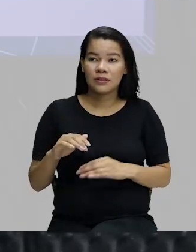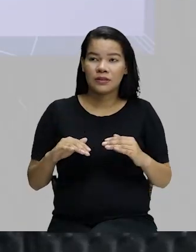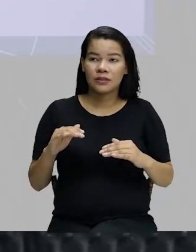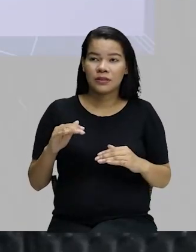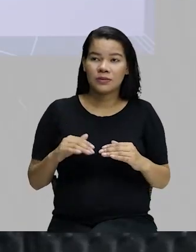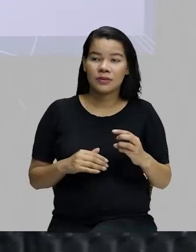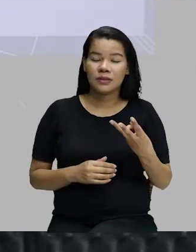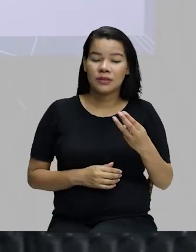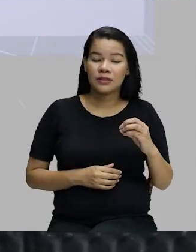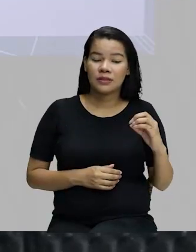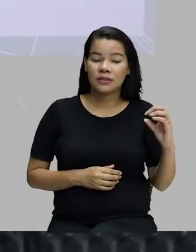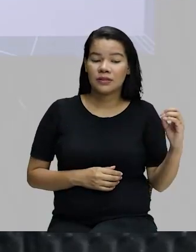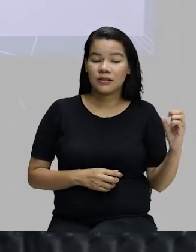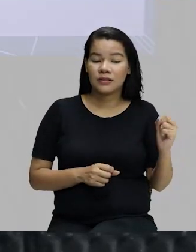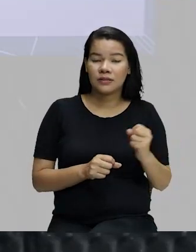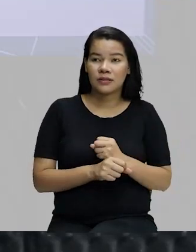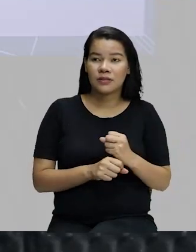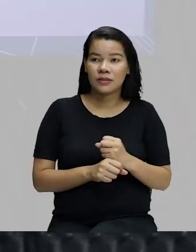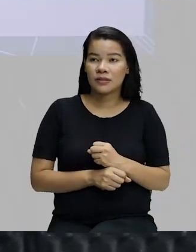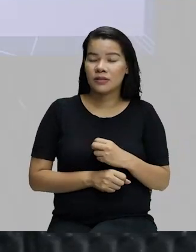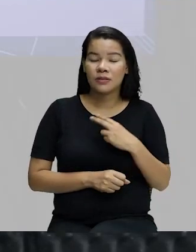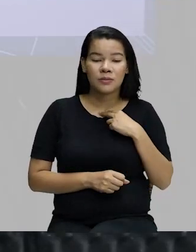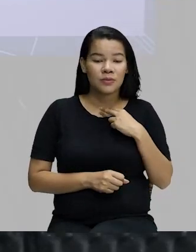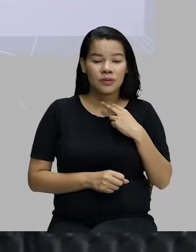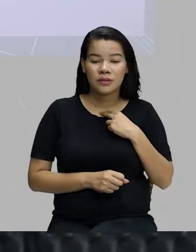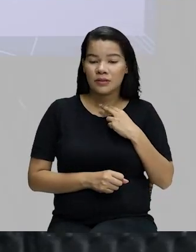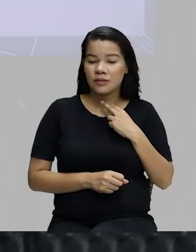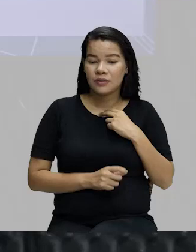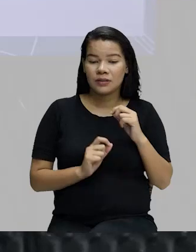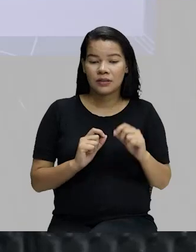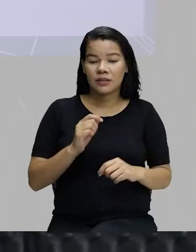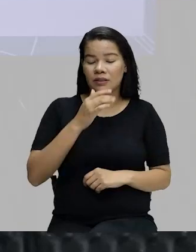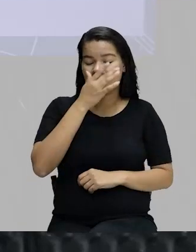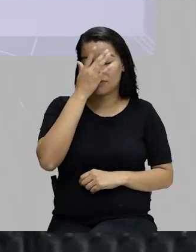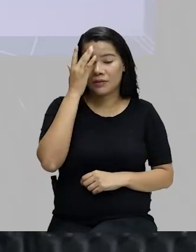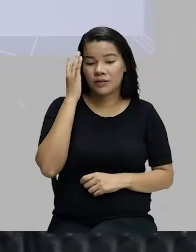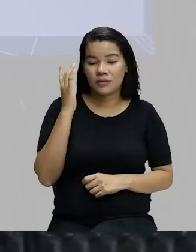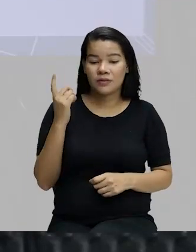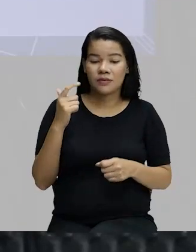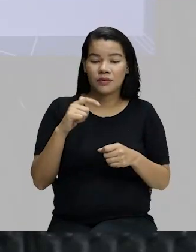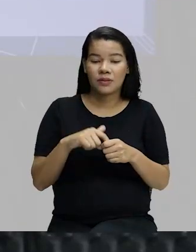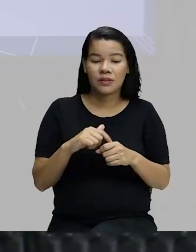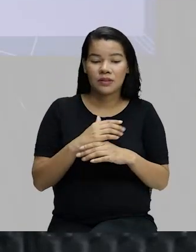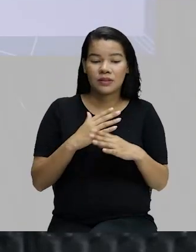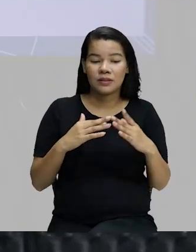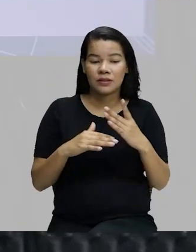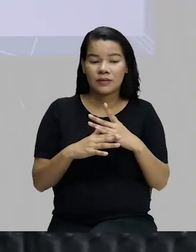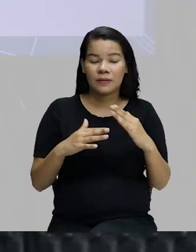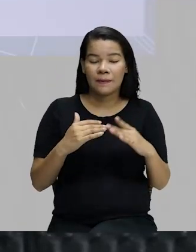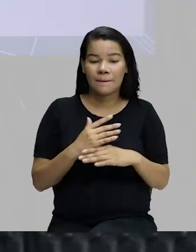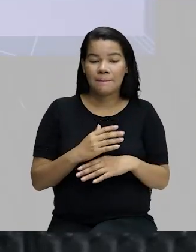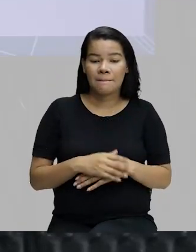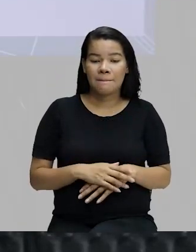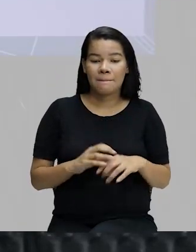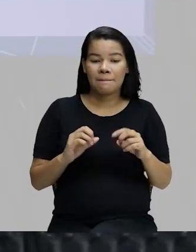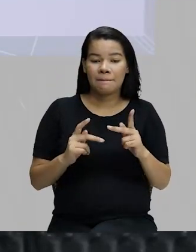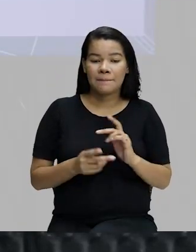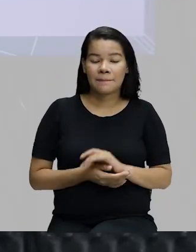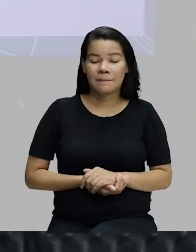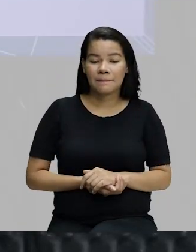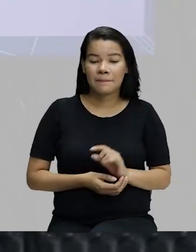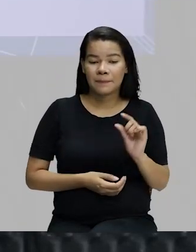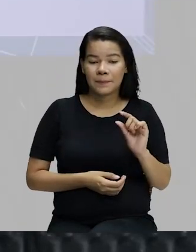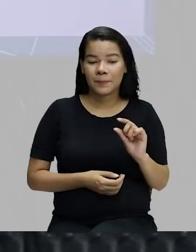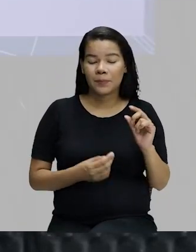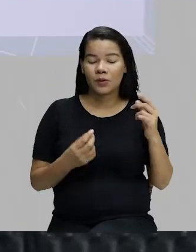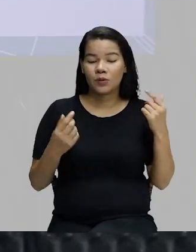de 300 anos, não vai ser permitido que as pessoas voltem à cidade de Pripyat. Show? Um pouquinho